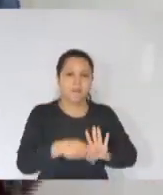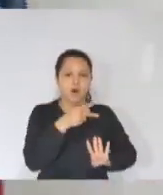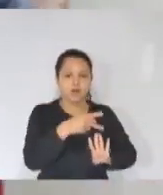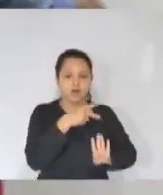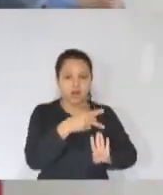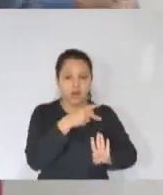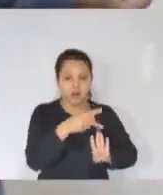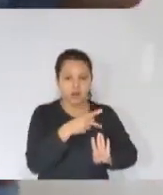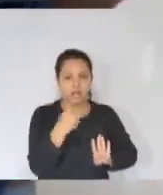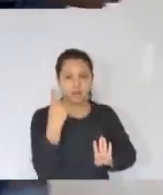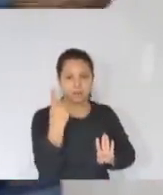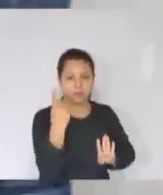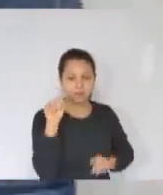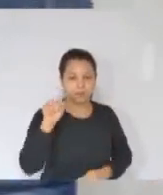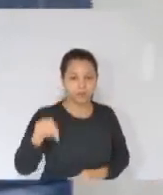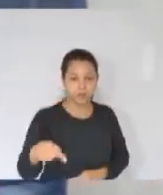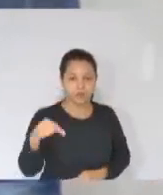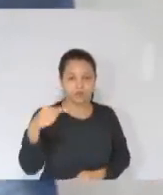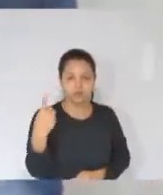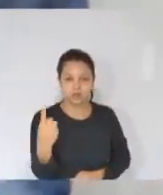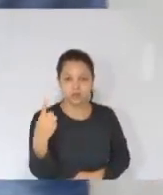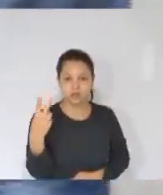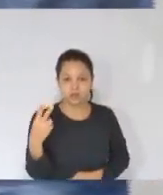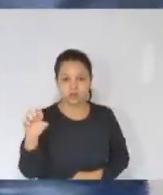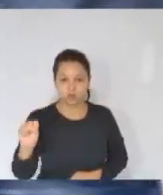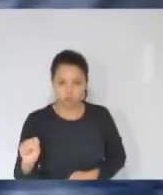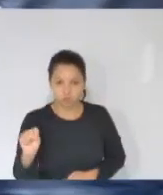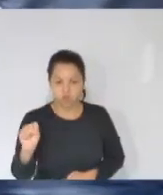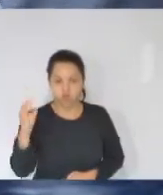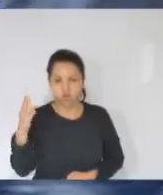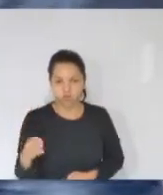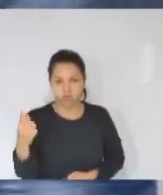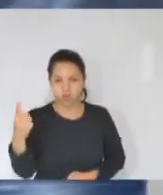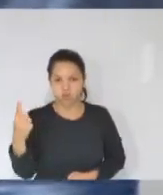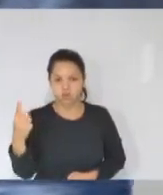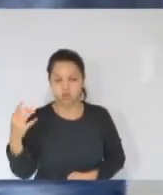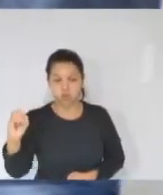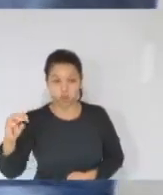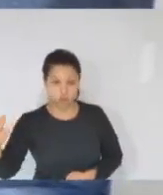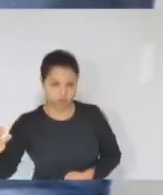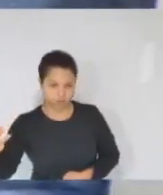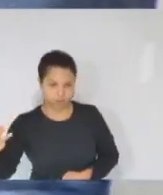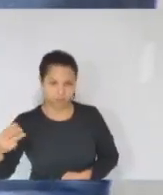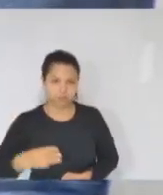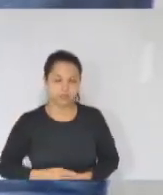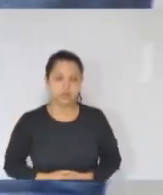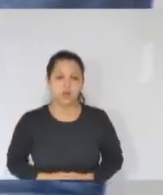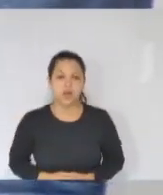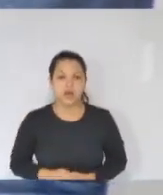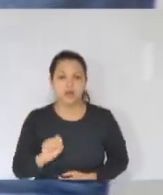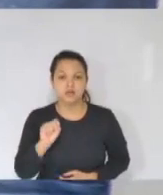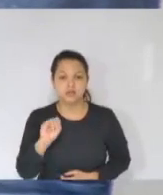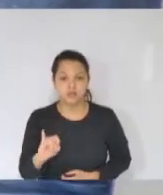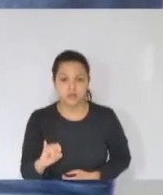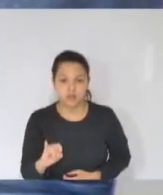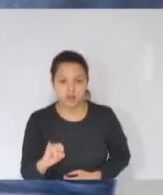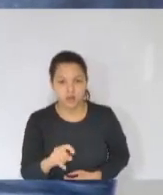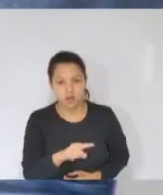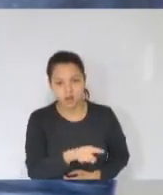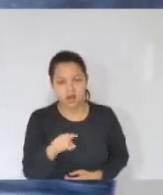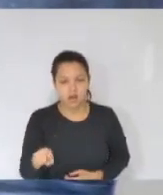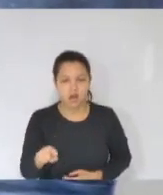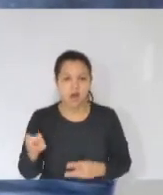da portaria 1128 de 2003. Então, assim, os agricultores